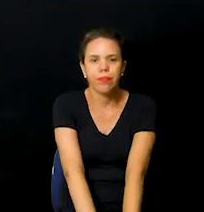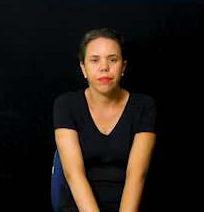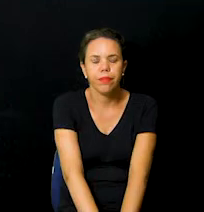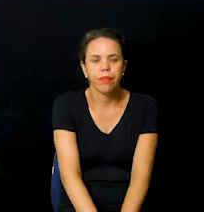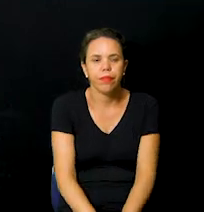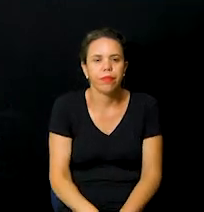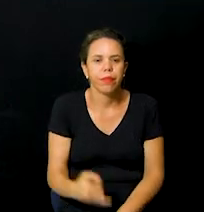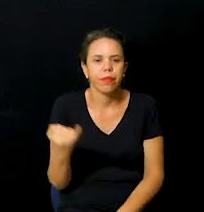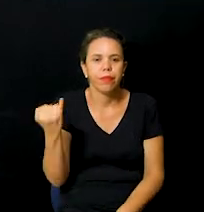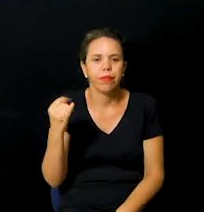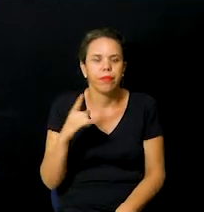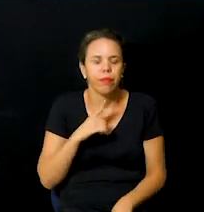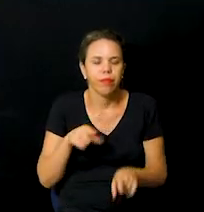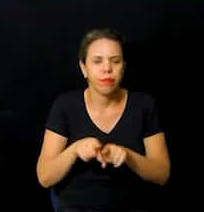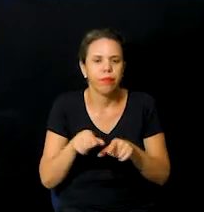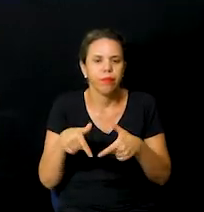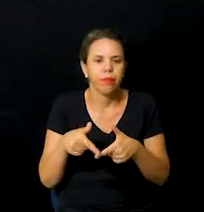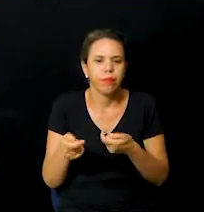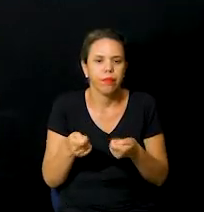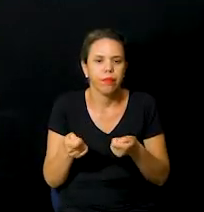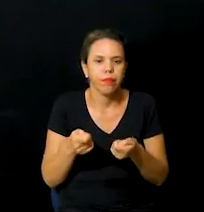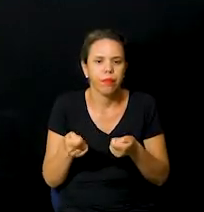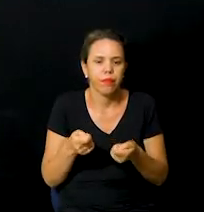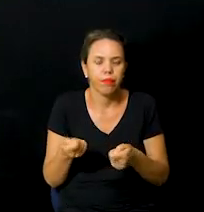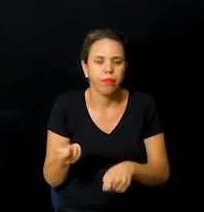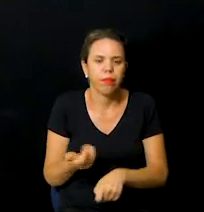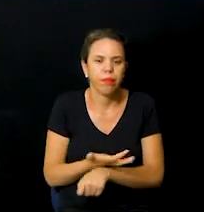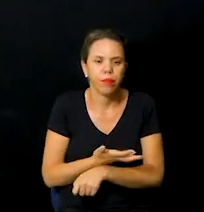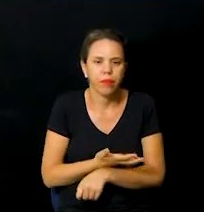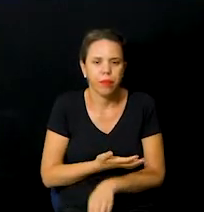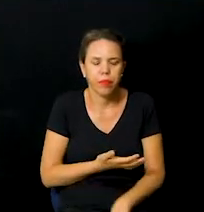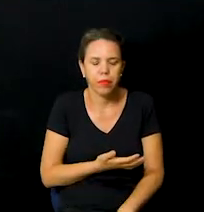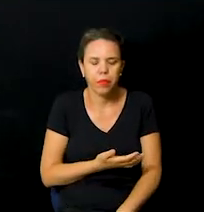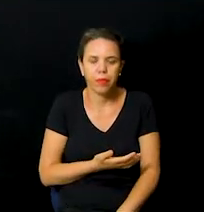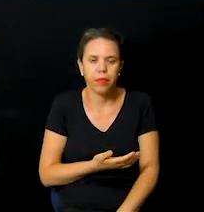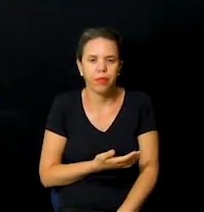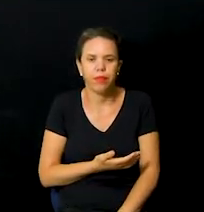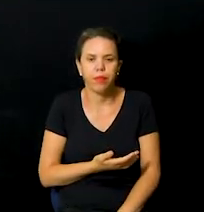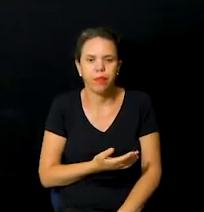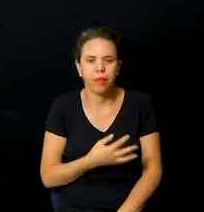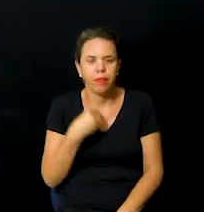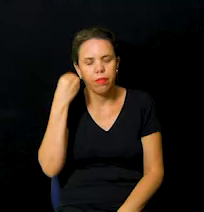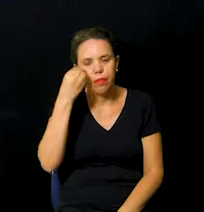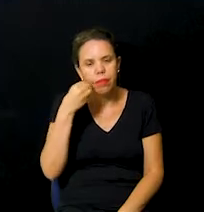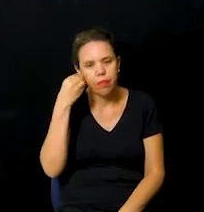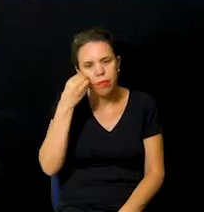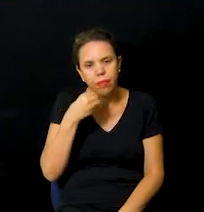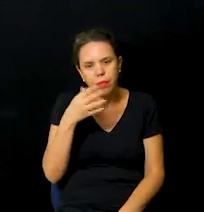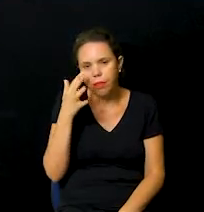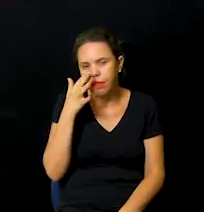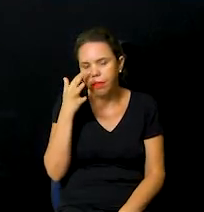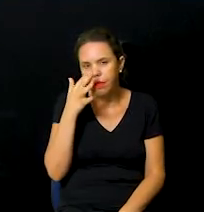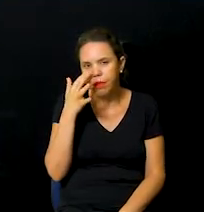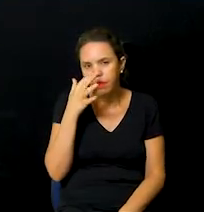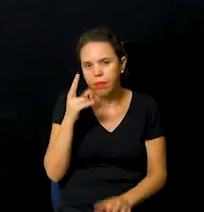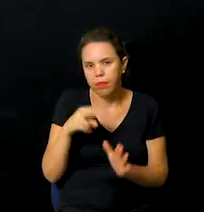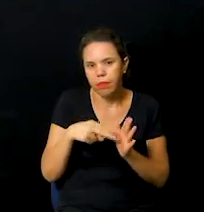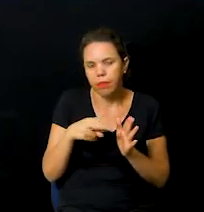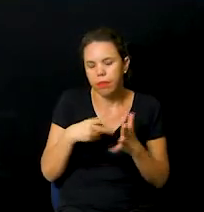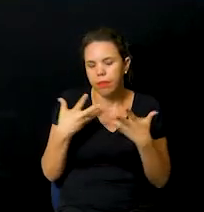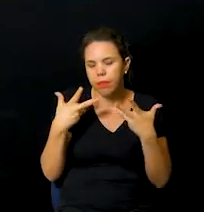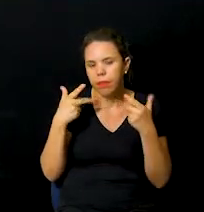Respira. É importante que a gente também trabalhe o equilíbrio emocional. Então, conhecimento